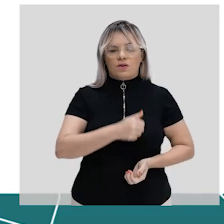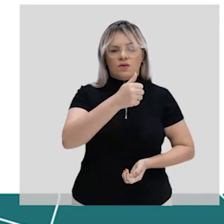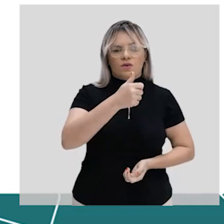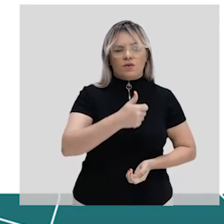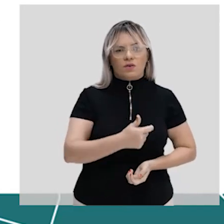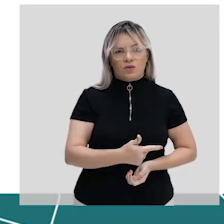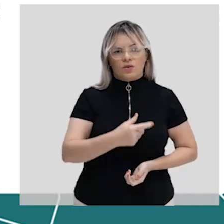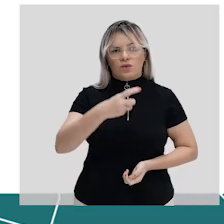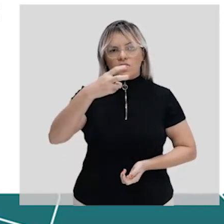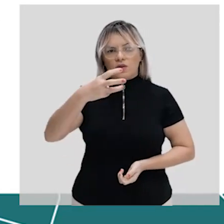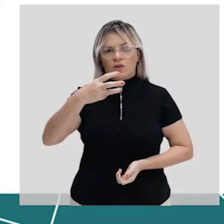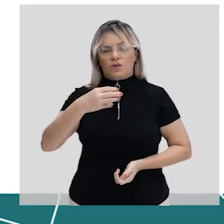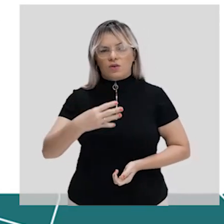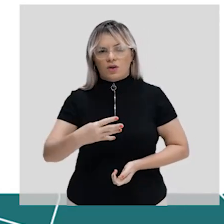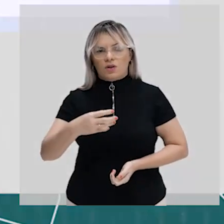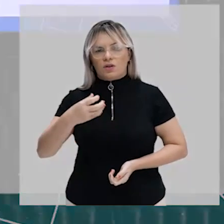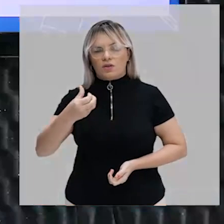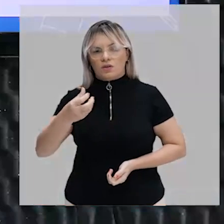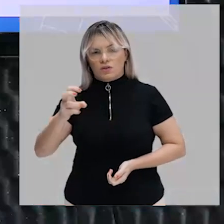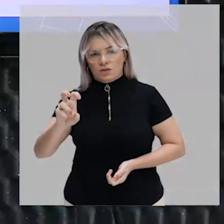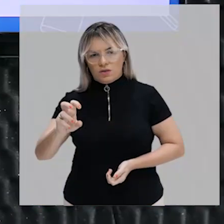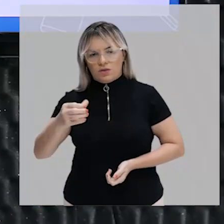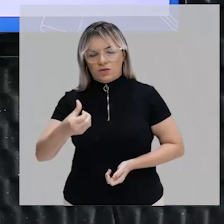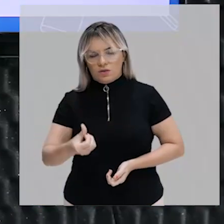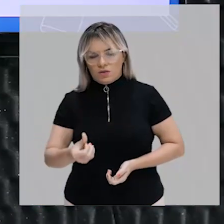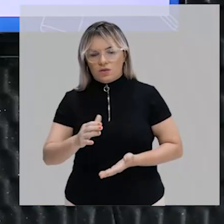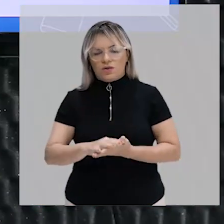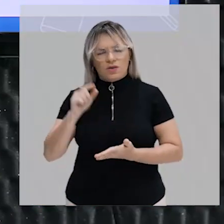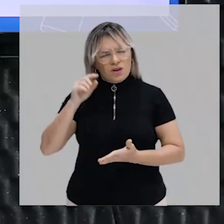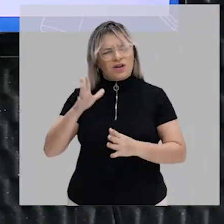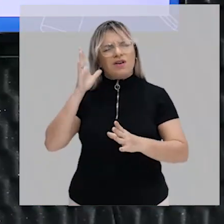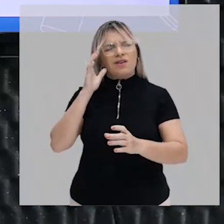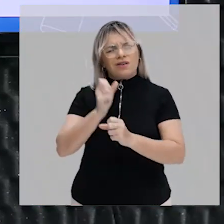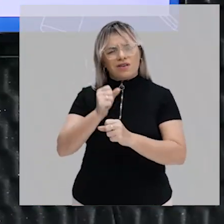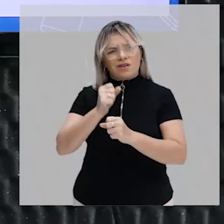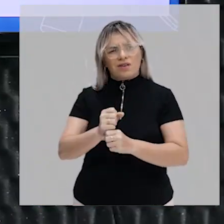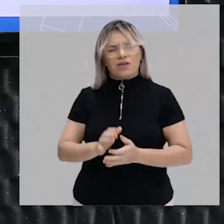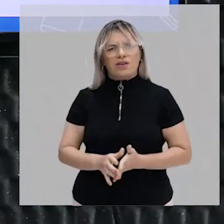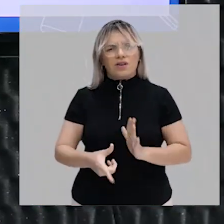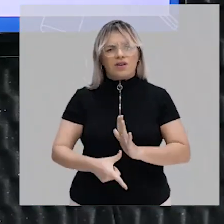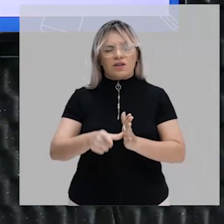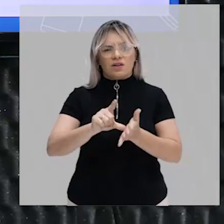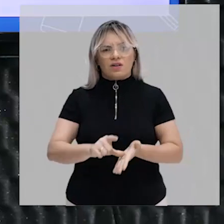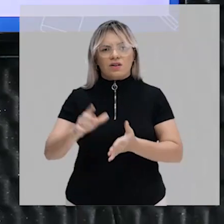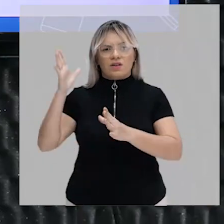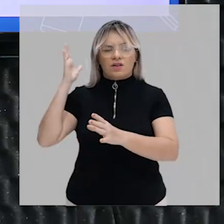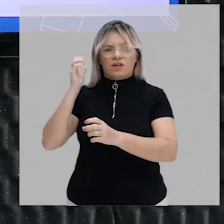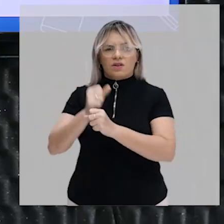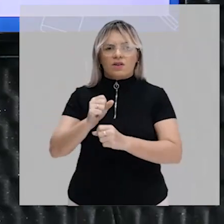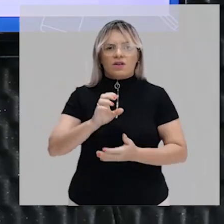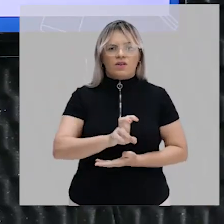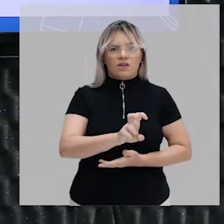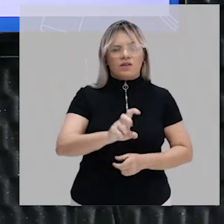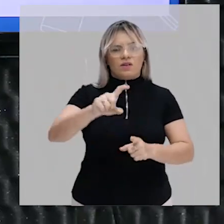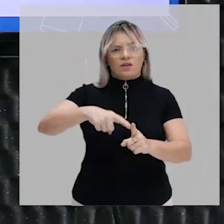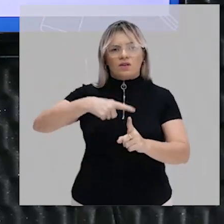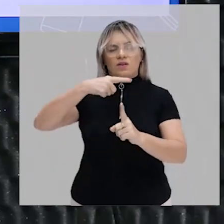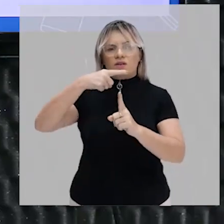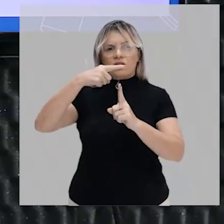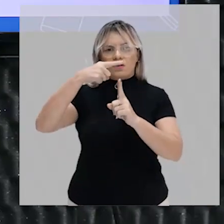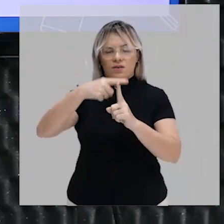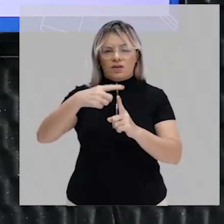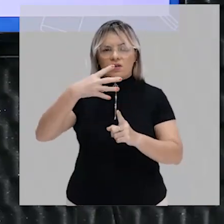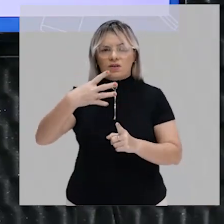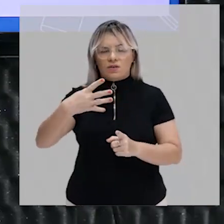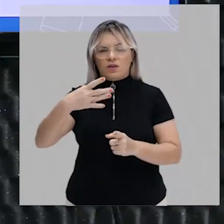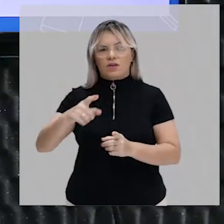3, 4, 5, 6. Foi aquele mesmo 6 que nós calculamos ainda há pouco. Reforçando, 5 mais 4, menos